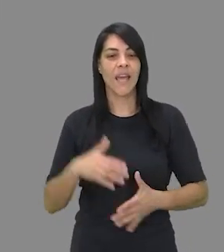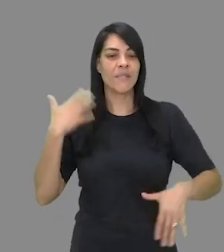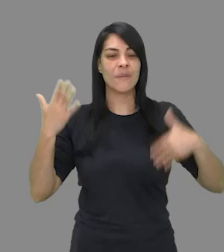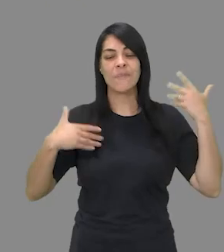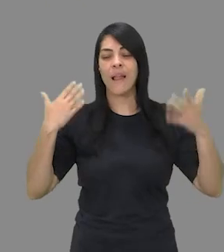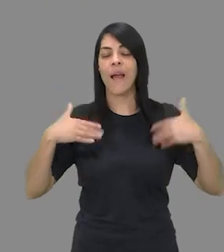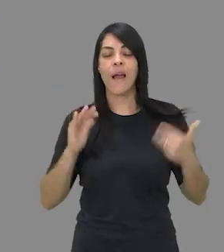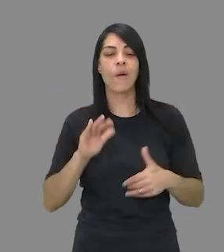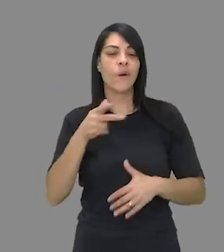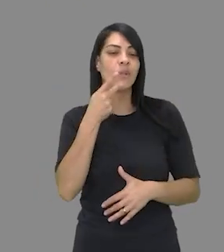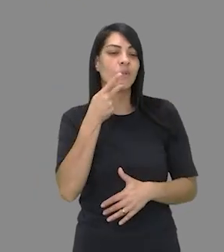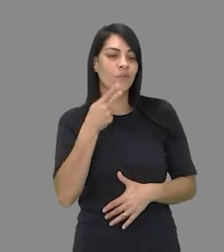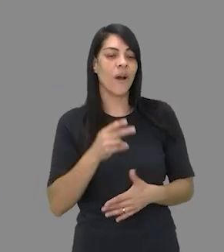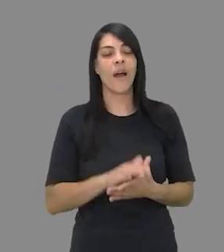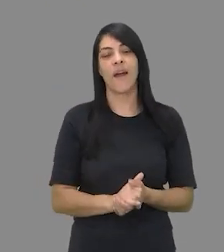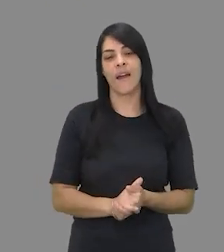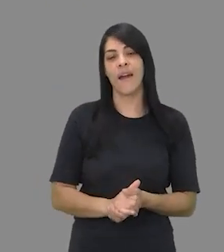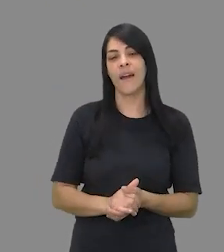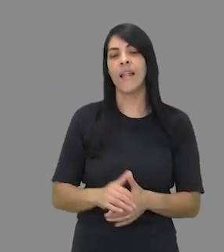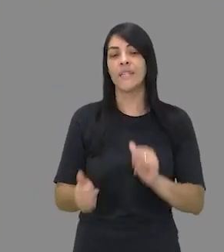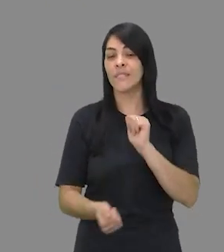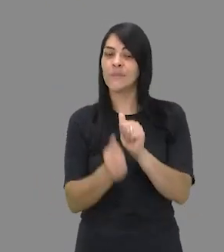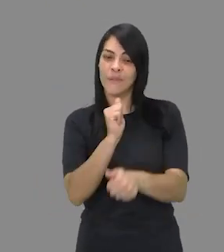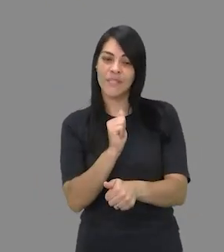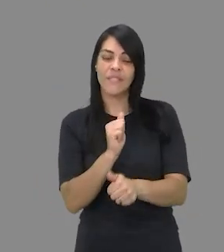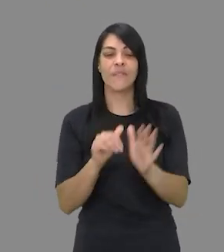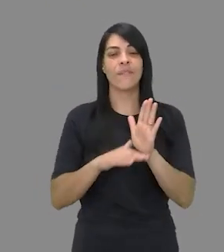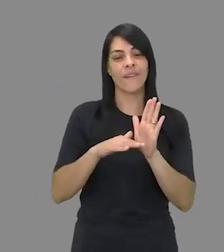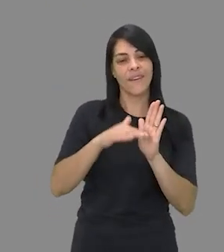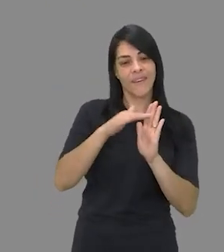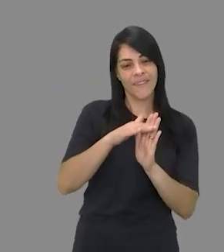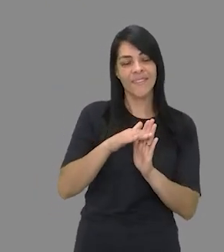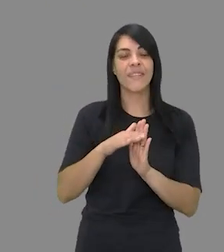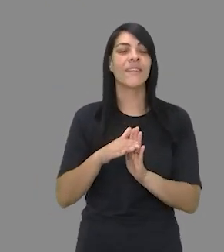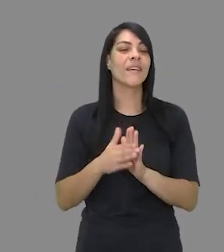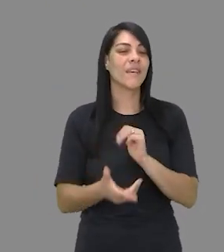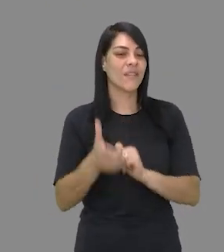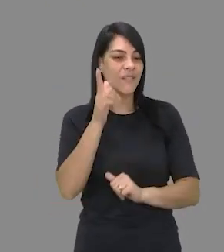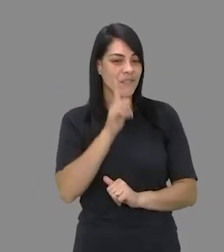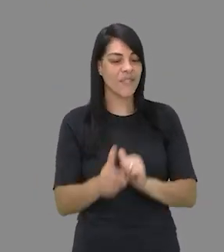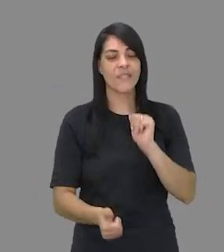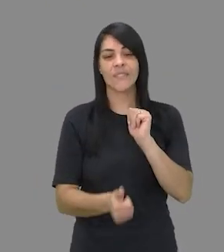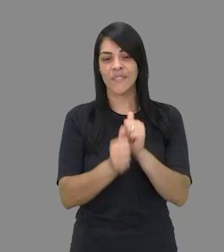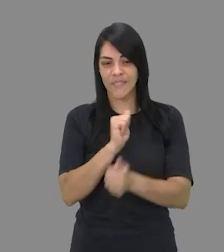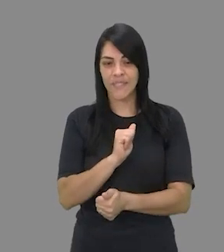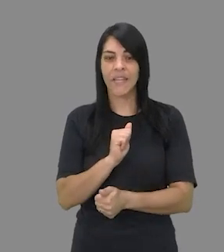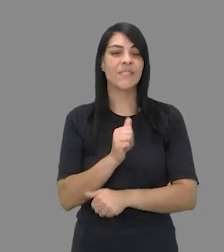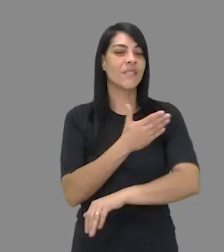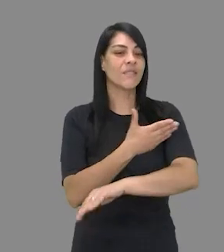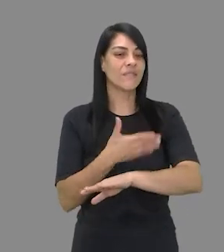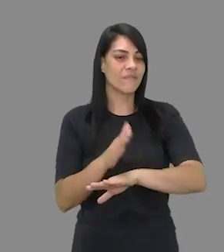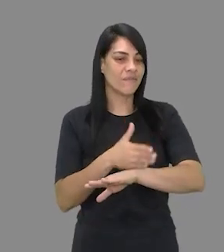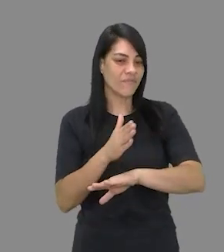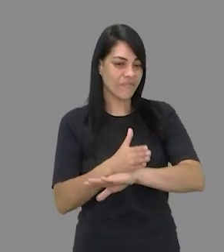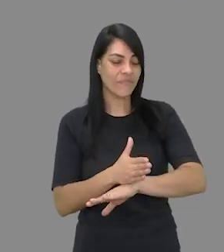começa a falar de modalidade esportiva e o esporte, ele torna-se também uma